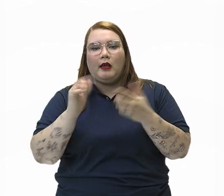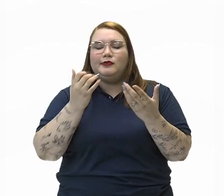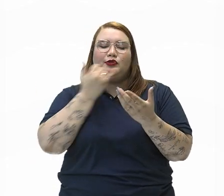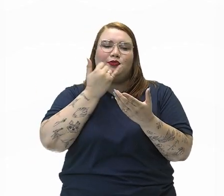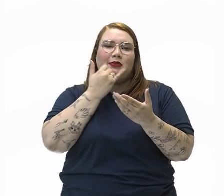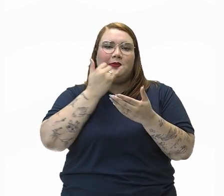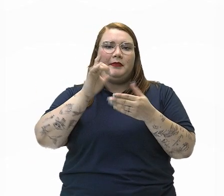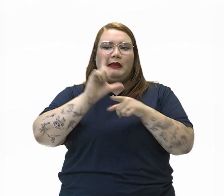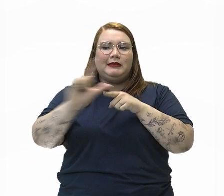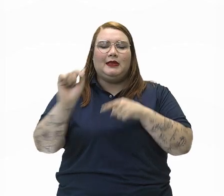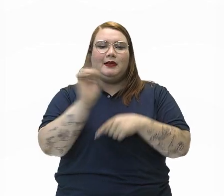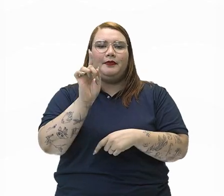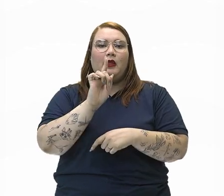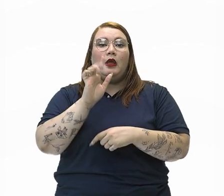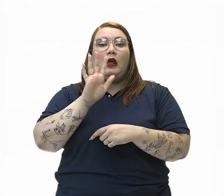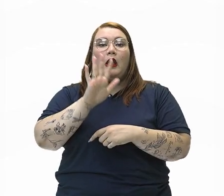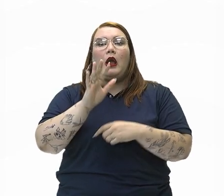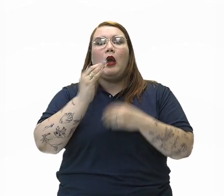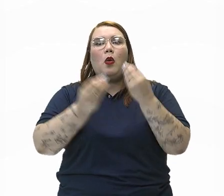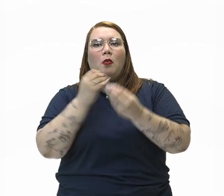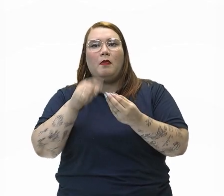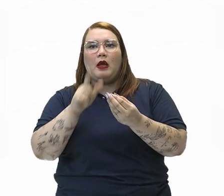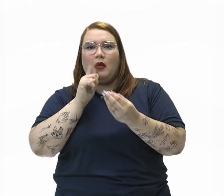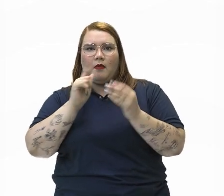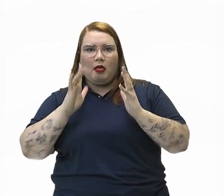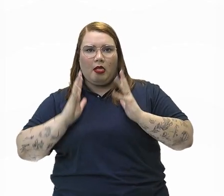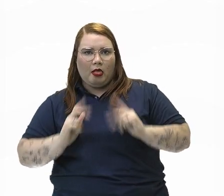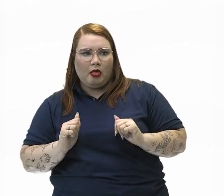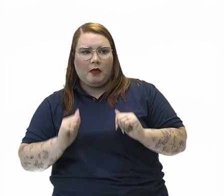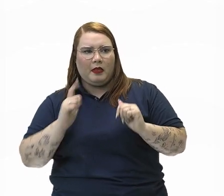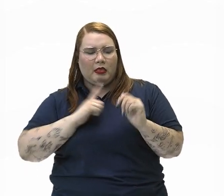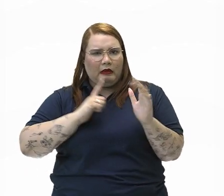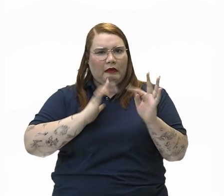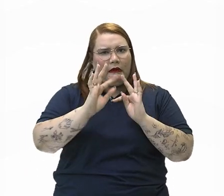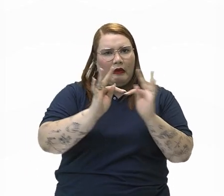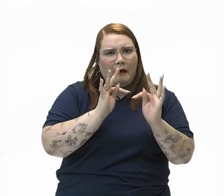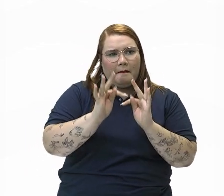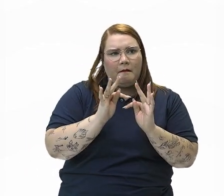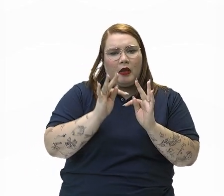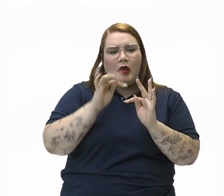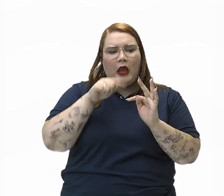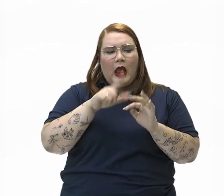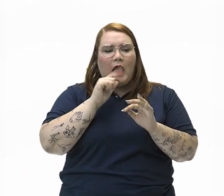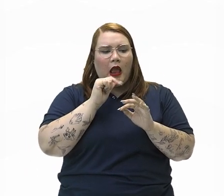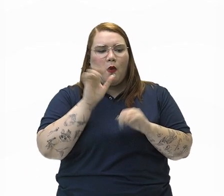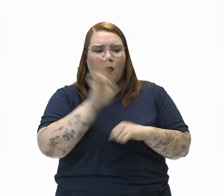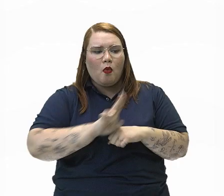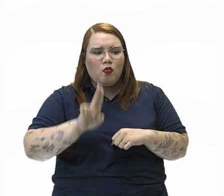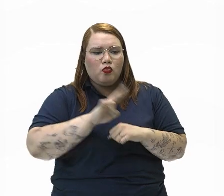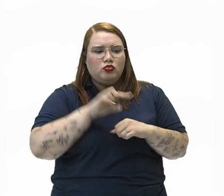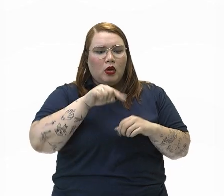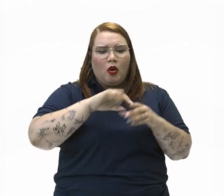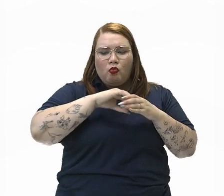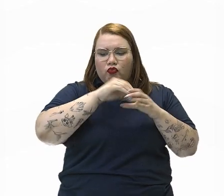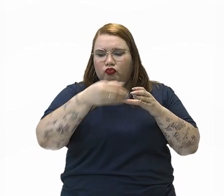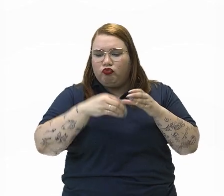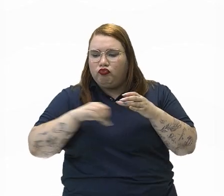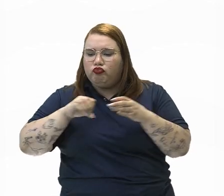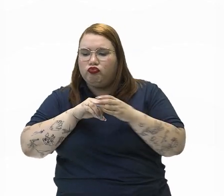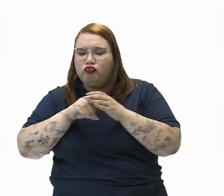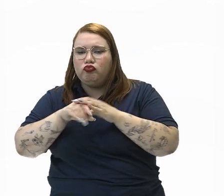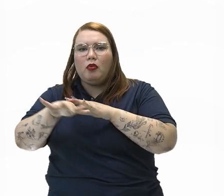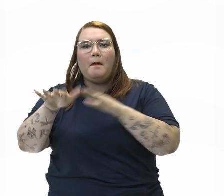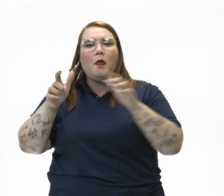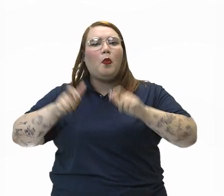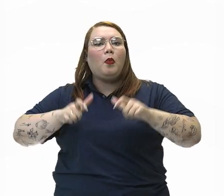para onde ela vai, né? Será que tem um saneamento básico? Né? Então são várias metas relacionadas ali a esse